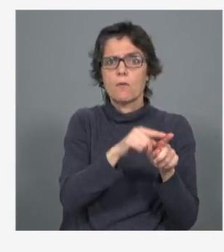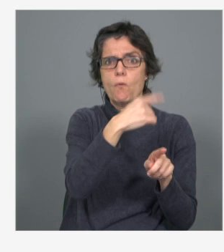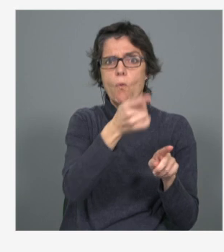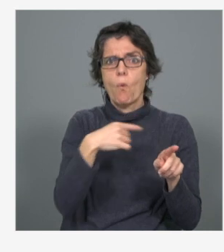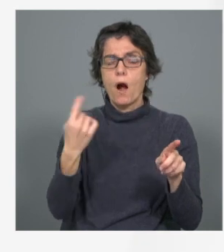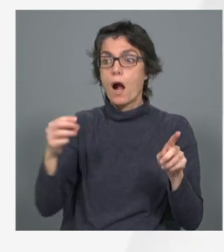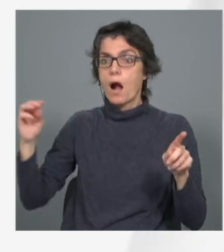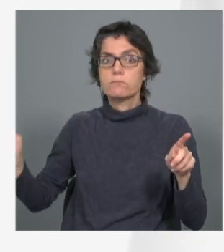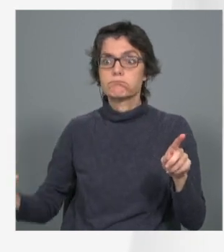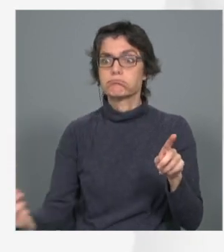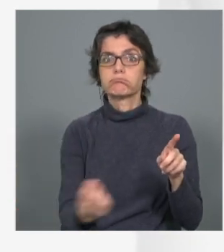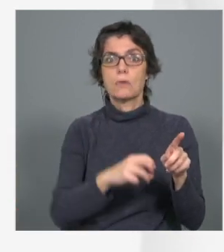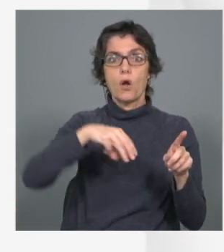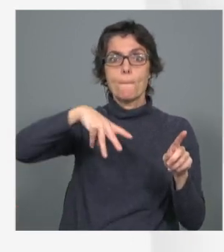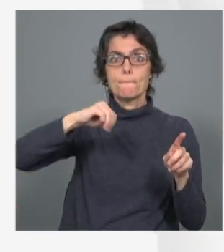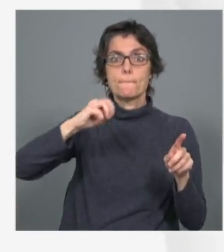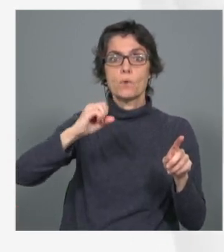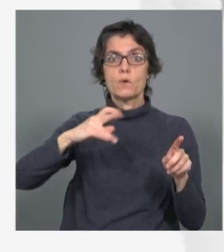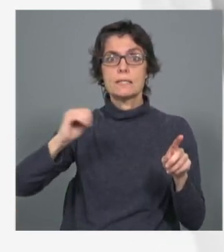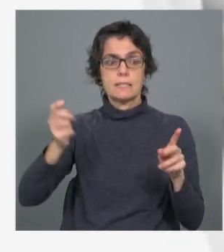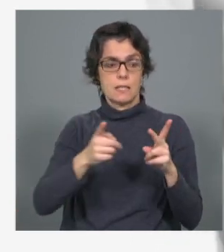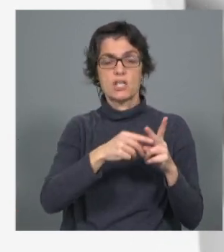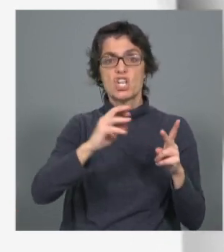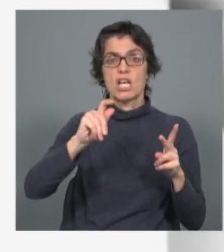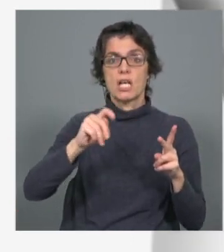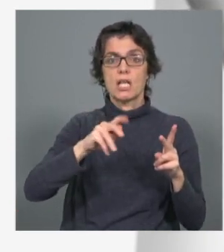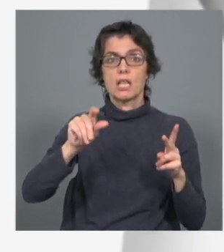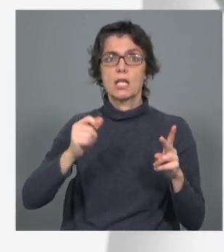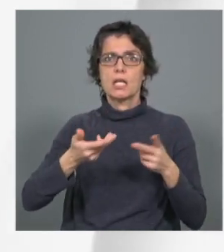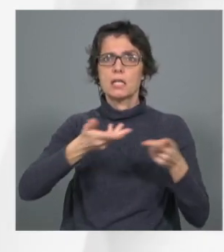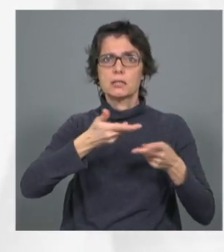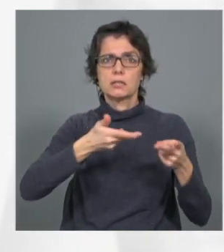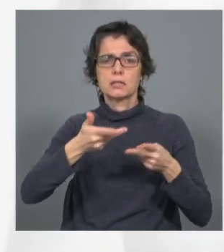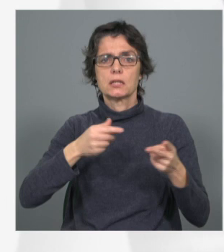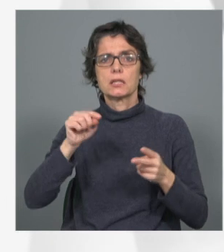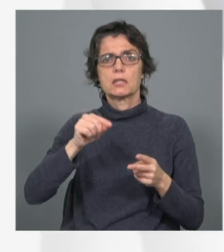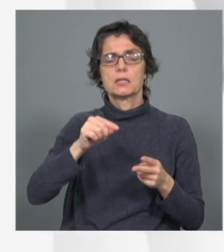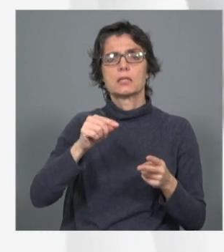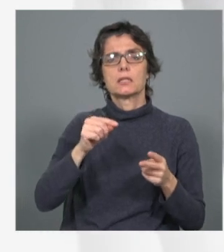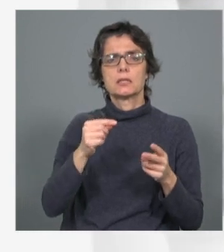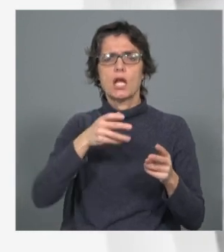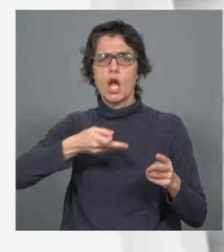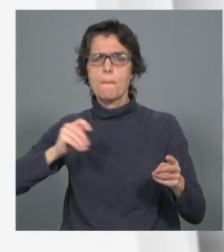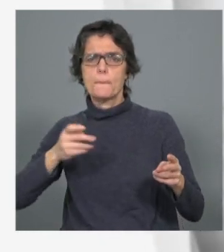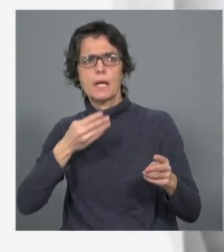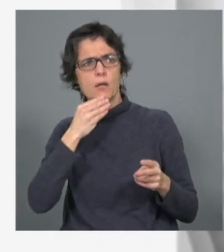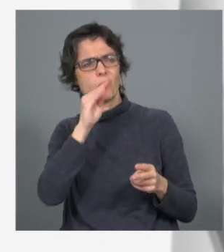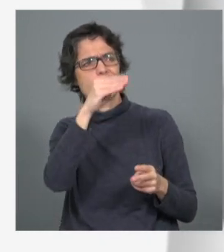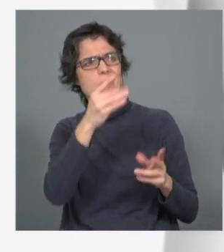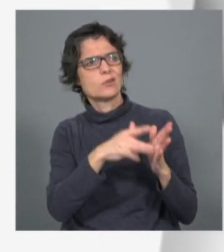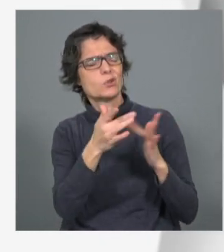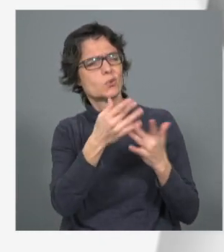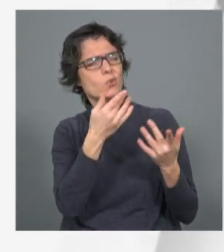Apareceram-lhes Moisés e Elias conversando com Jesus. Pedro tomou a palavra e disse a Jesus: